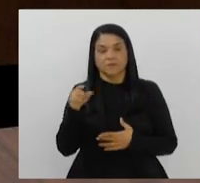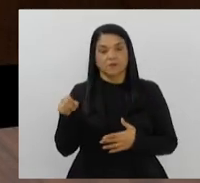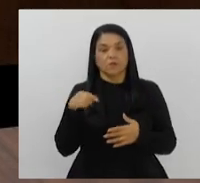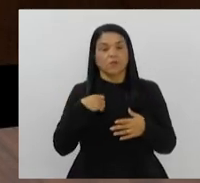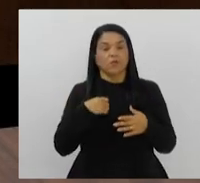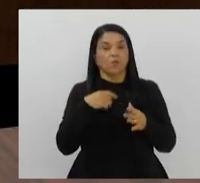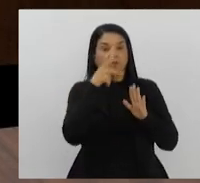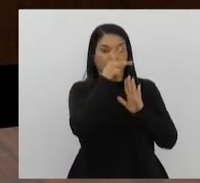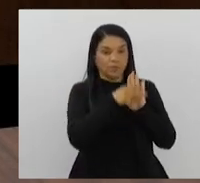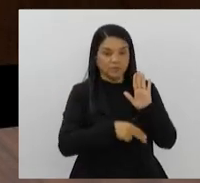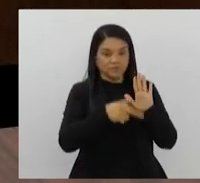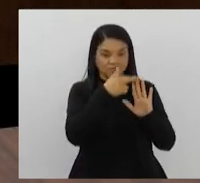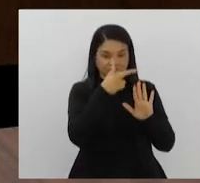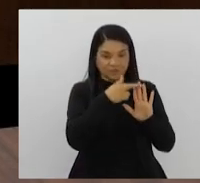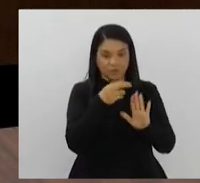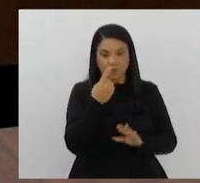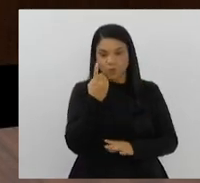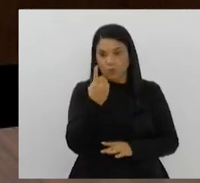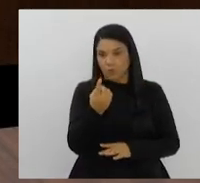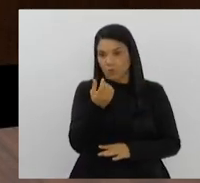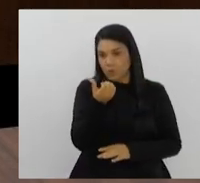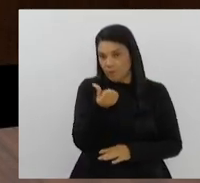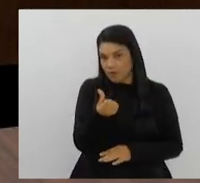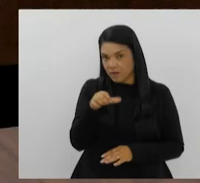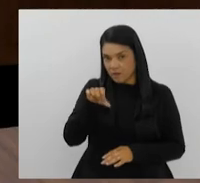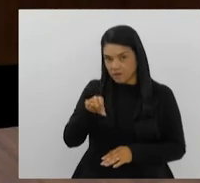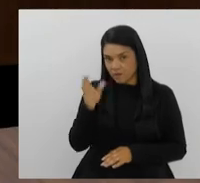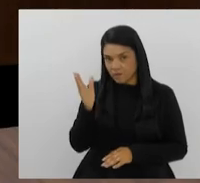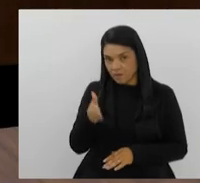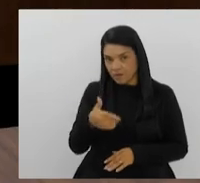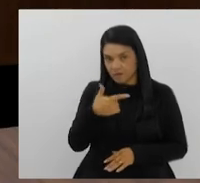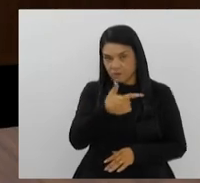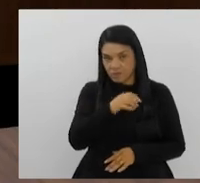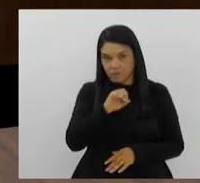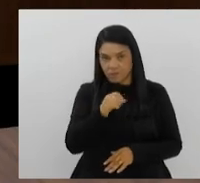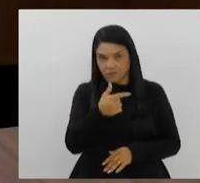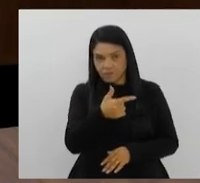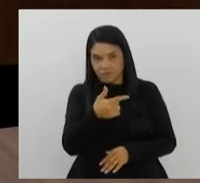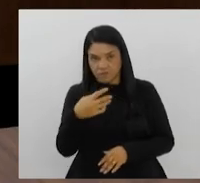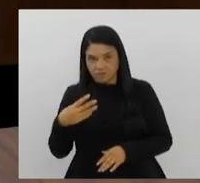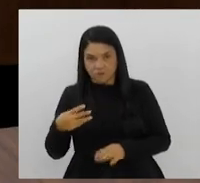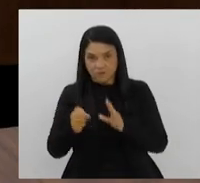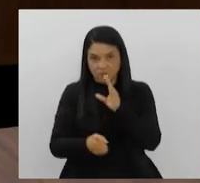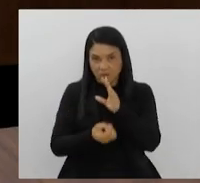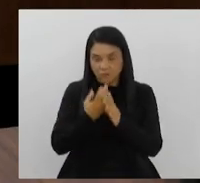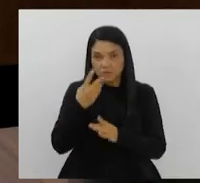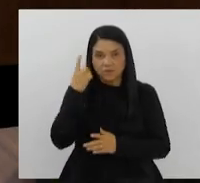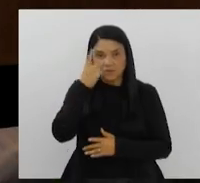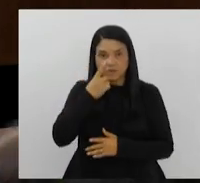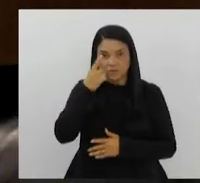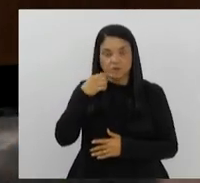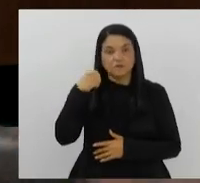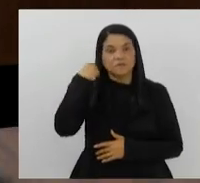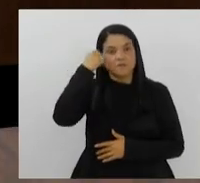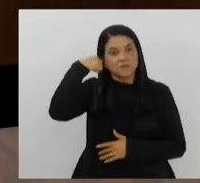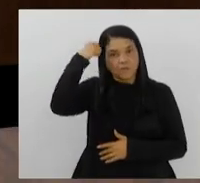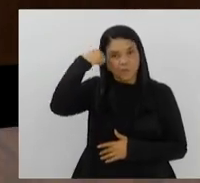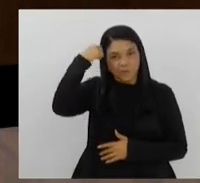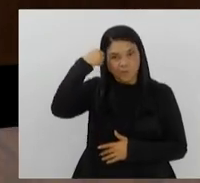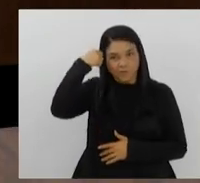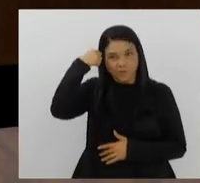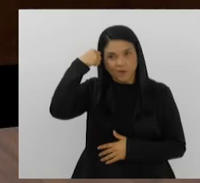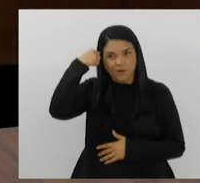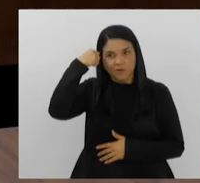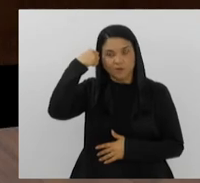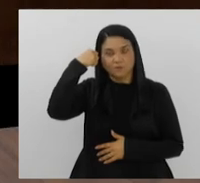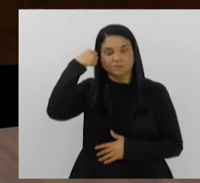resolução 169 de 23, um ano antes, de autoria do deputado Samuel Malafaia,